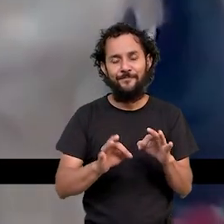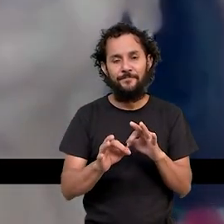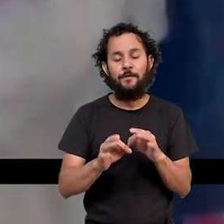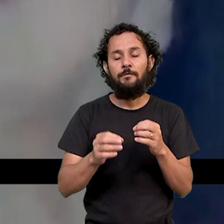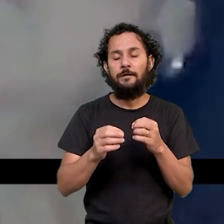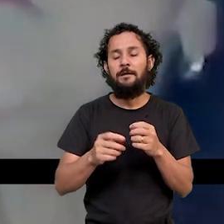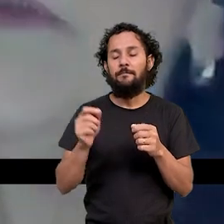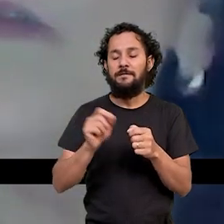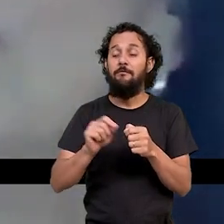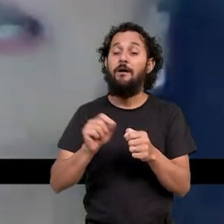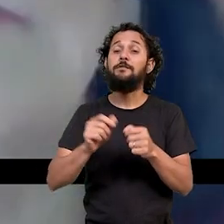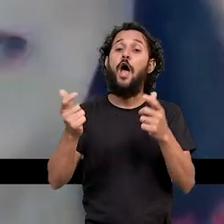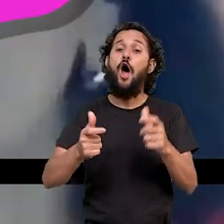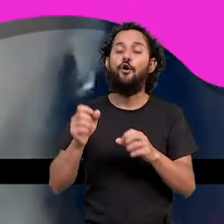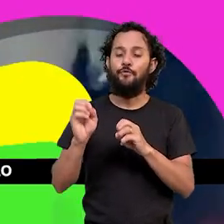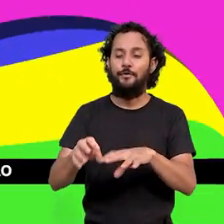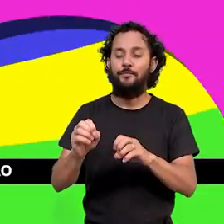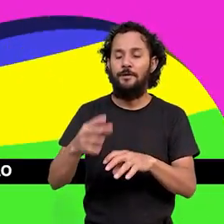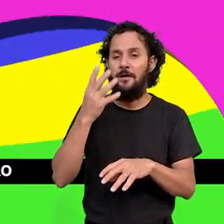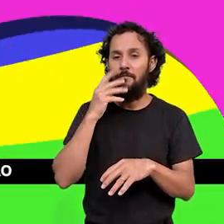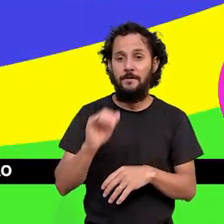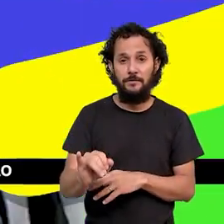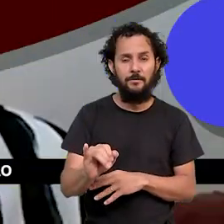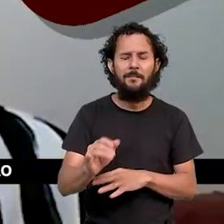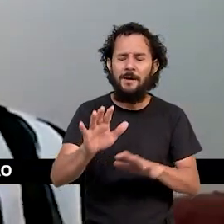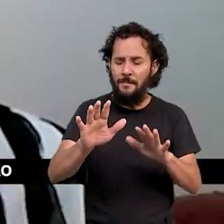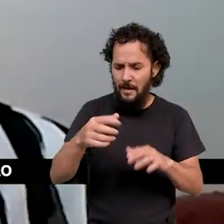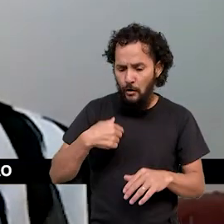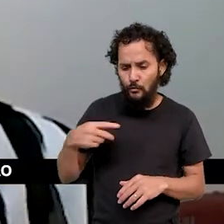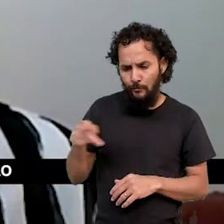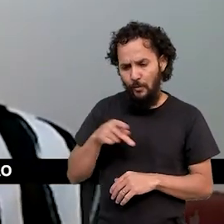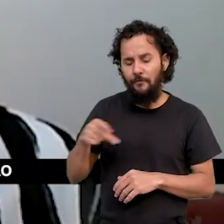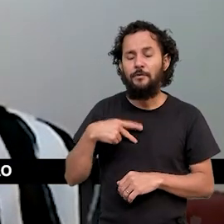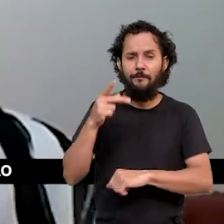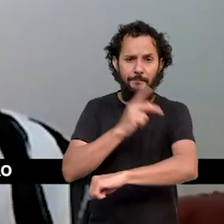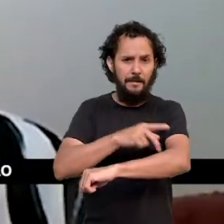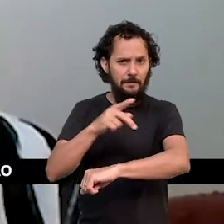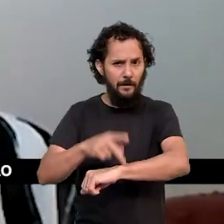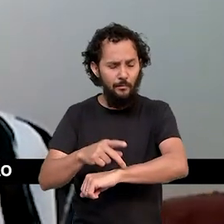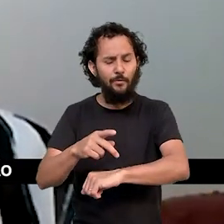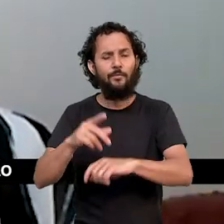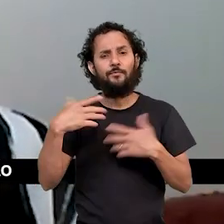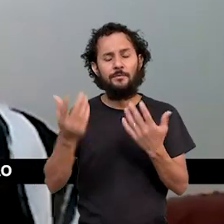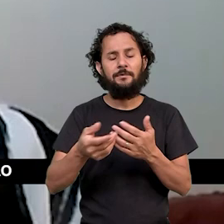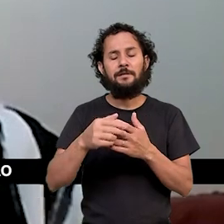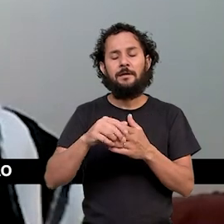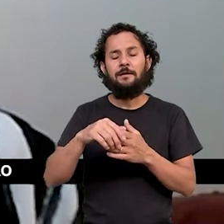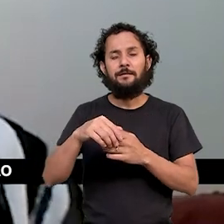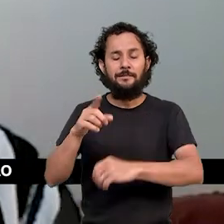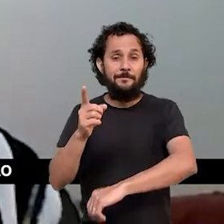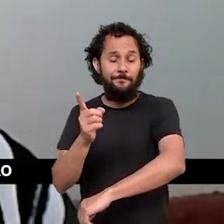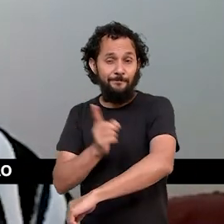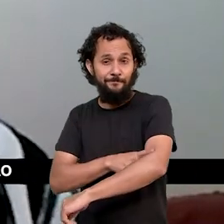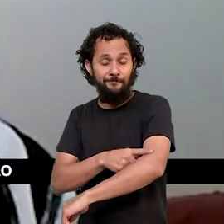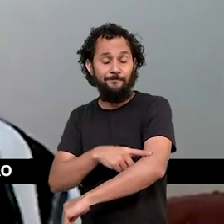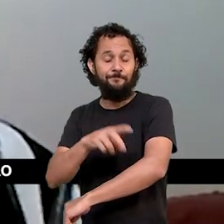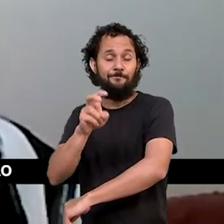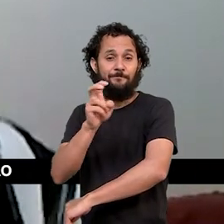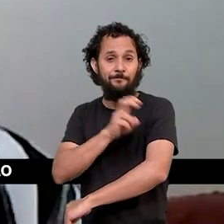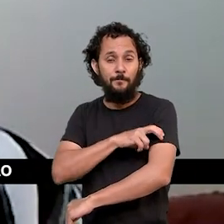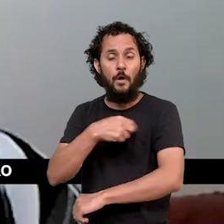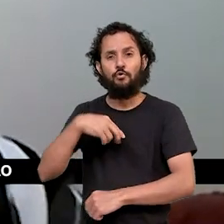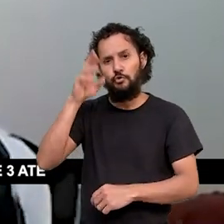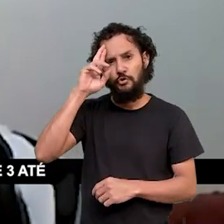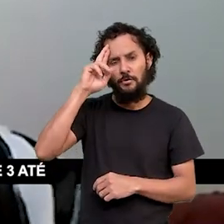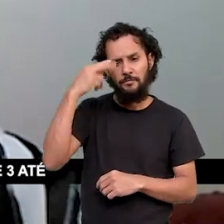a serem desenvolvidos na educação infantil. Eu sou professora, sou pedagoga, né? Sou professora dos anos iniciais e estou